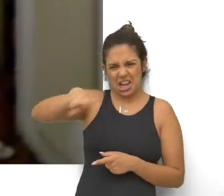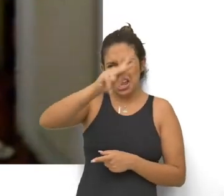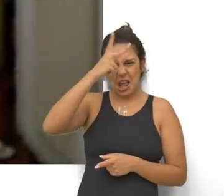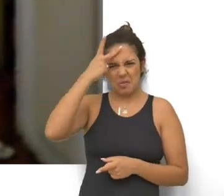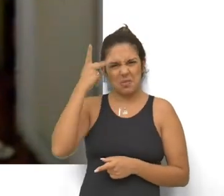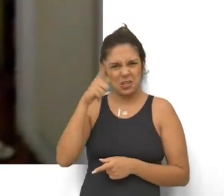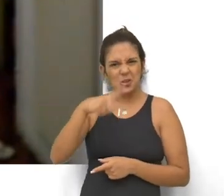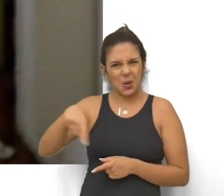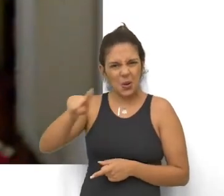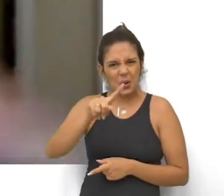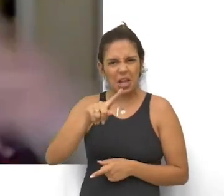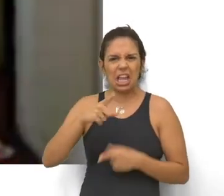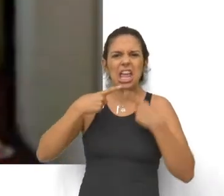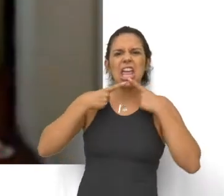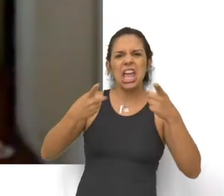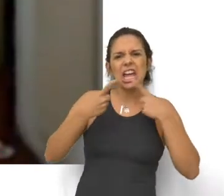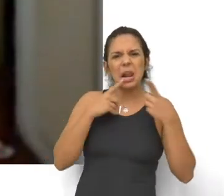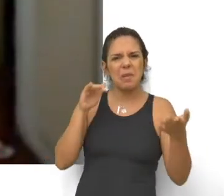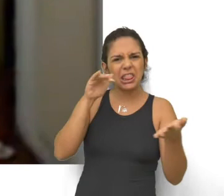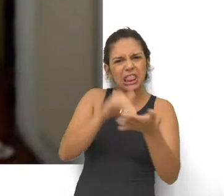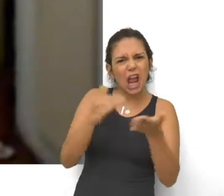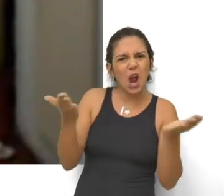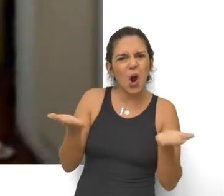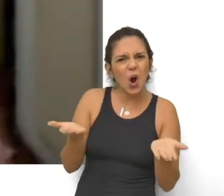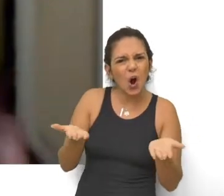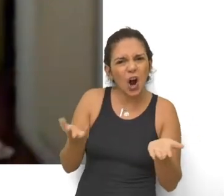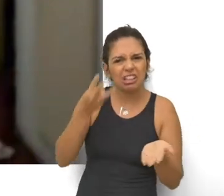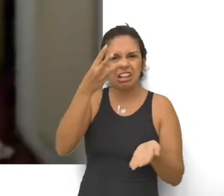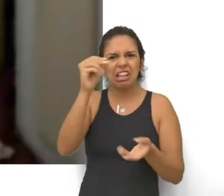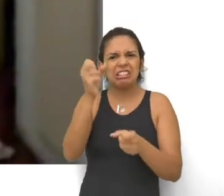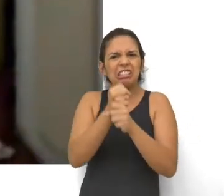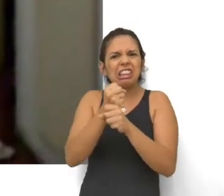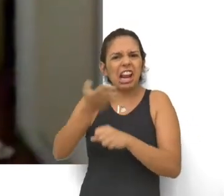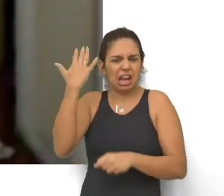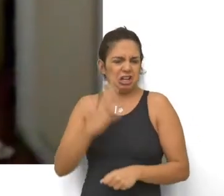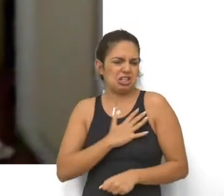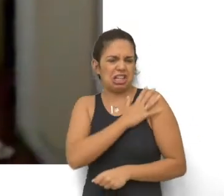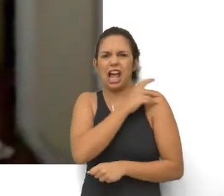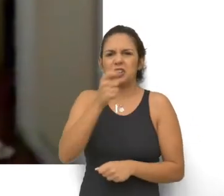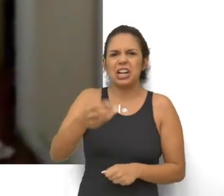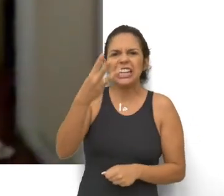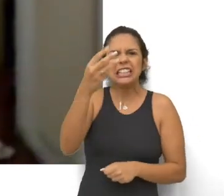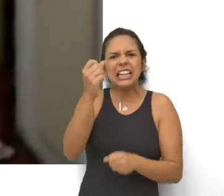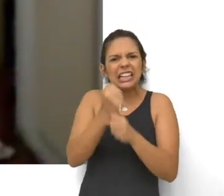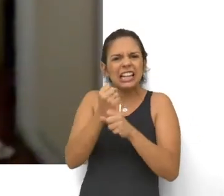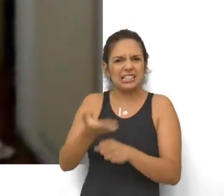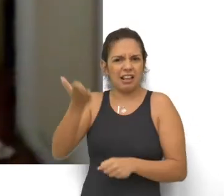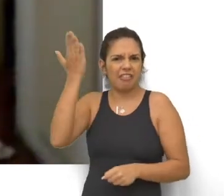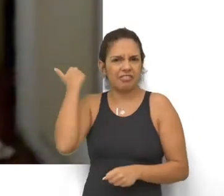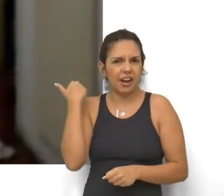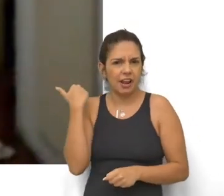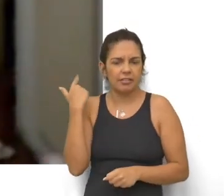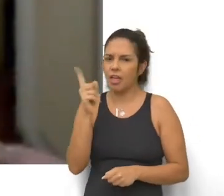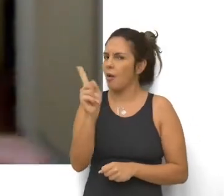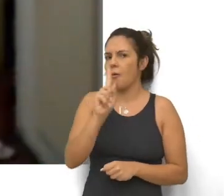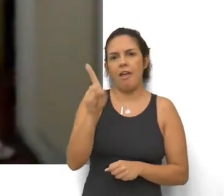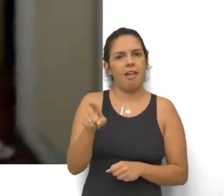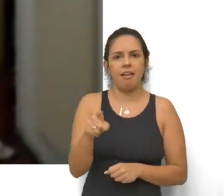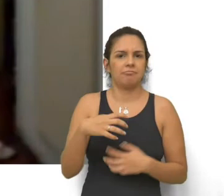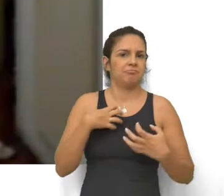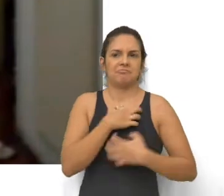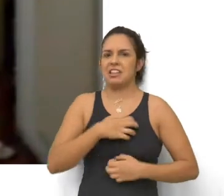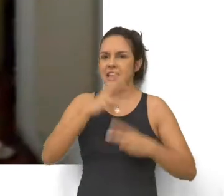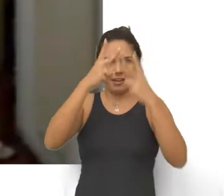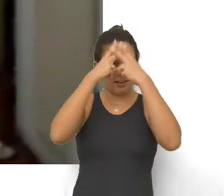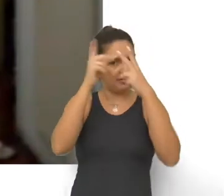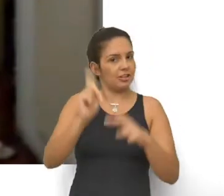estão reclamando disso, aconteceu há 30 anos atrás, já passou, não é? É completamente diferente.